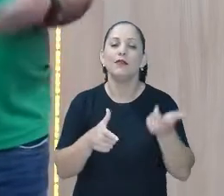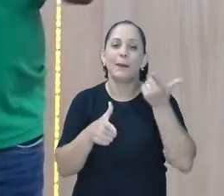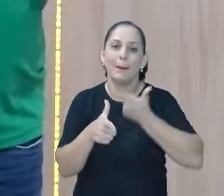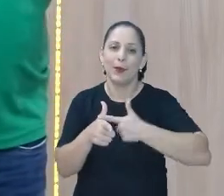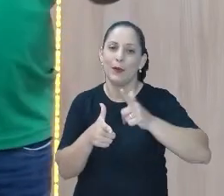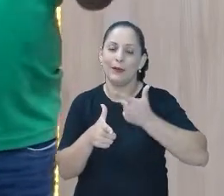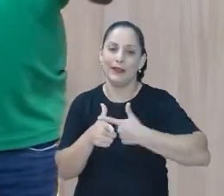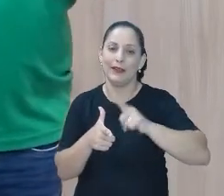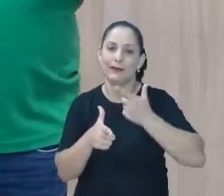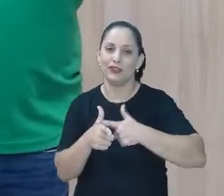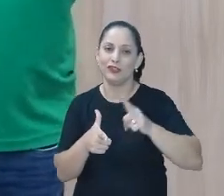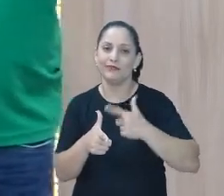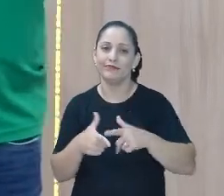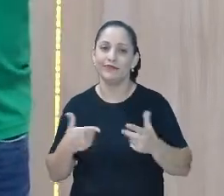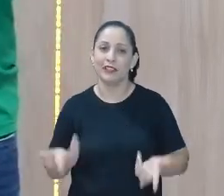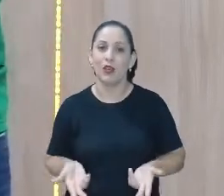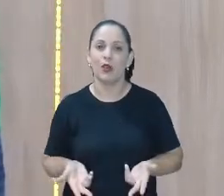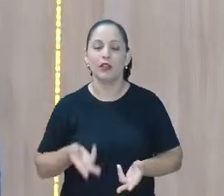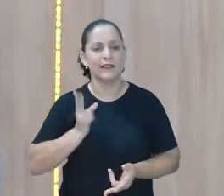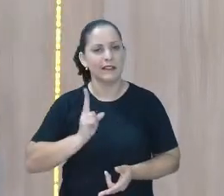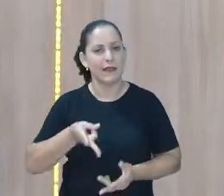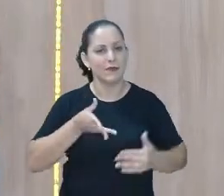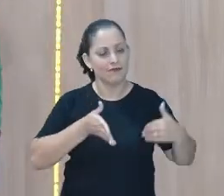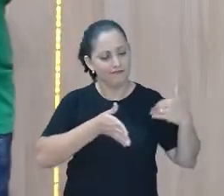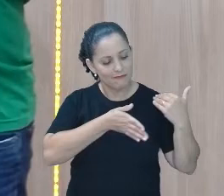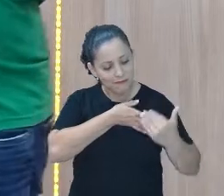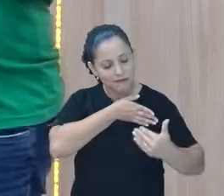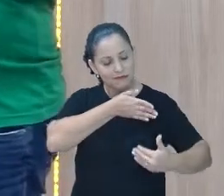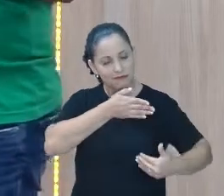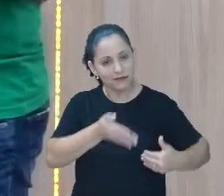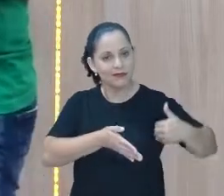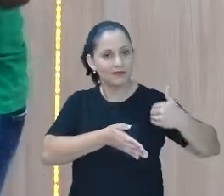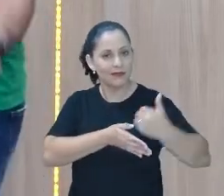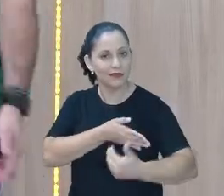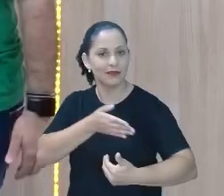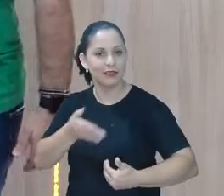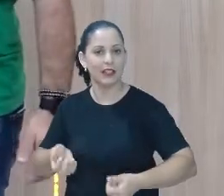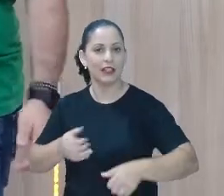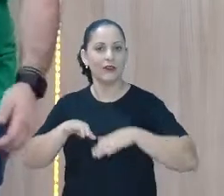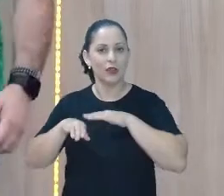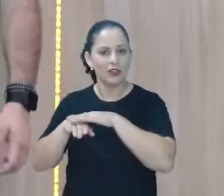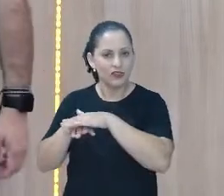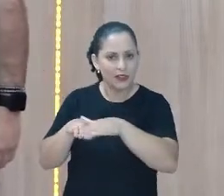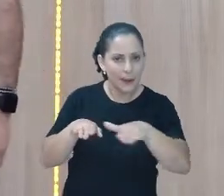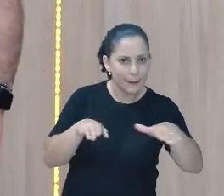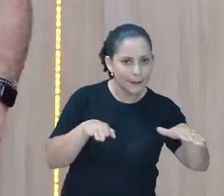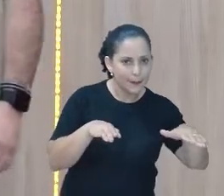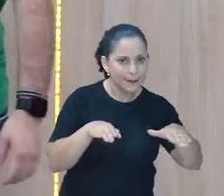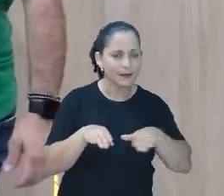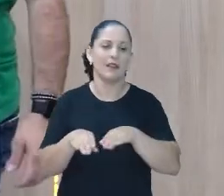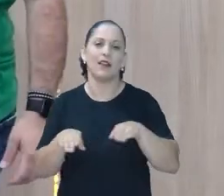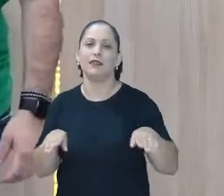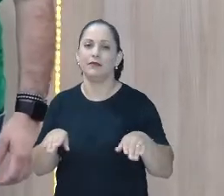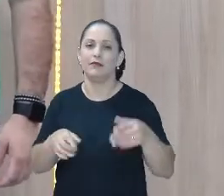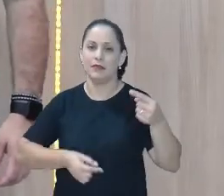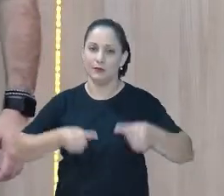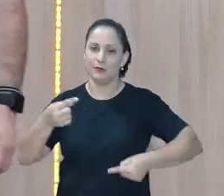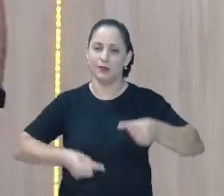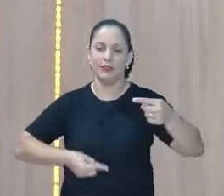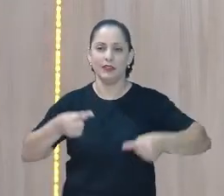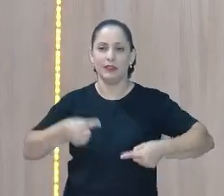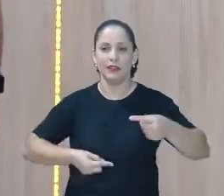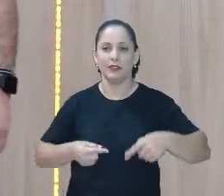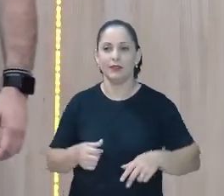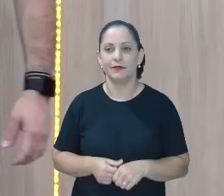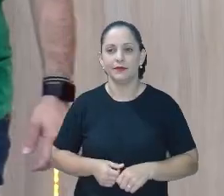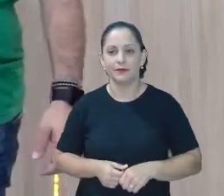os problemas, né, aquela coisa. Então eles foram conseguindo manter uma certa estabilidade por meio dessa política. Acredita-se